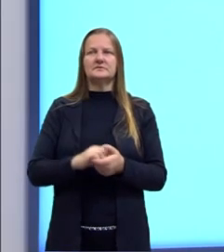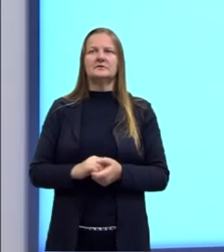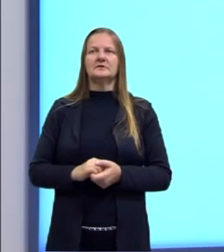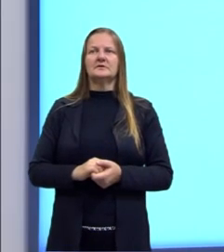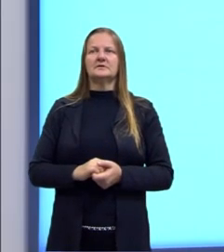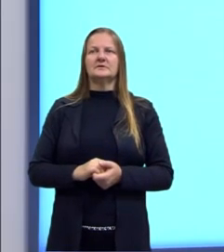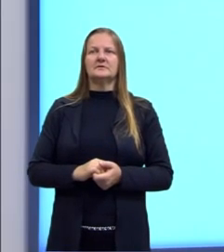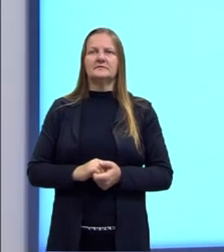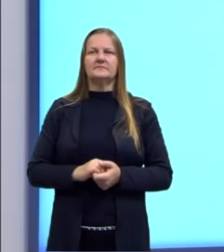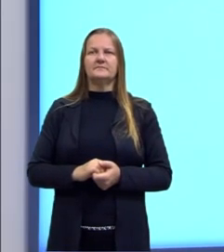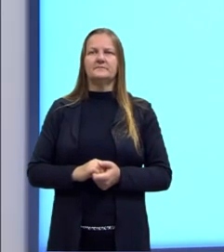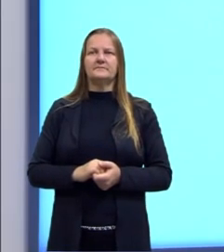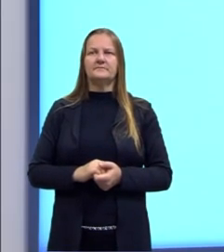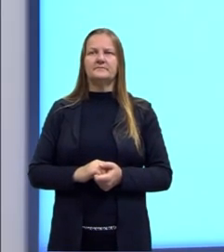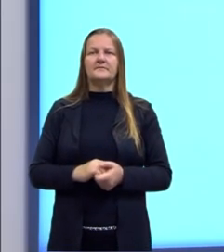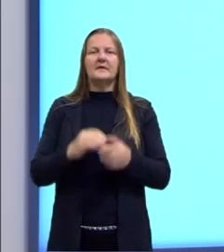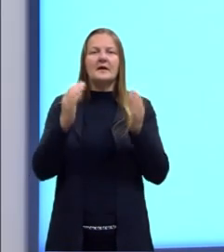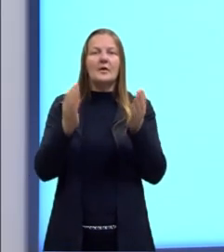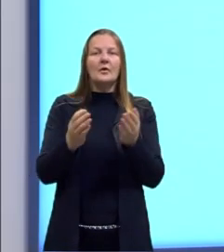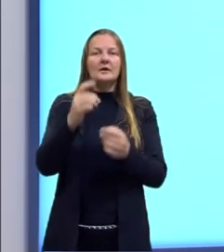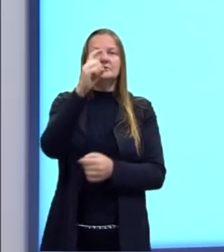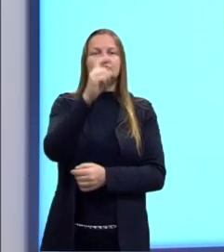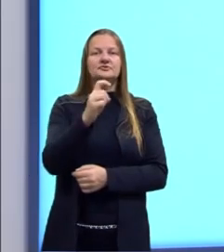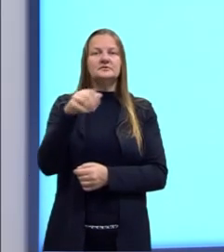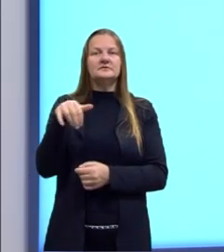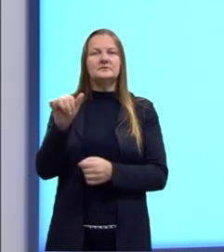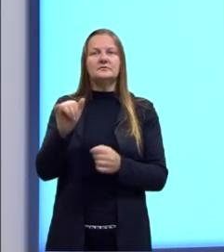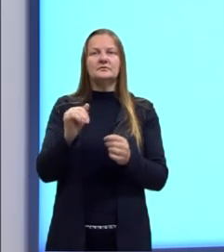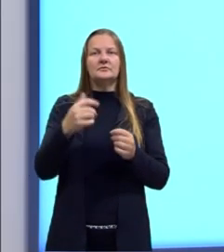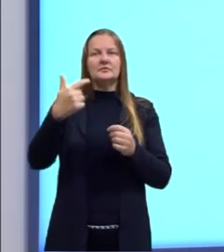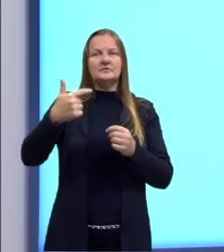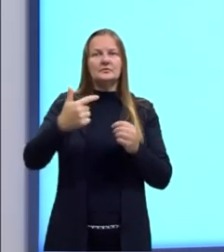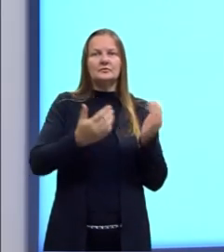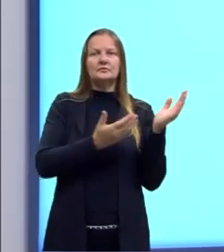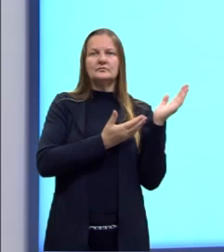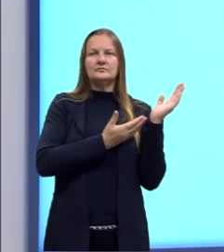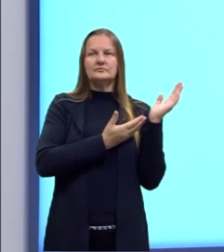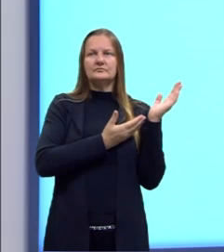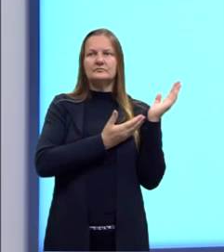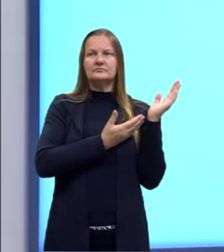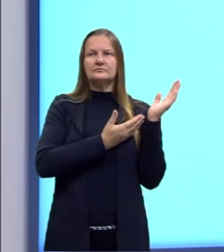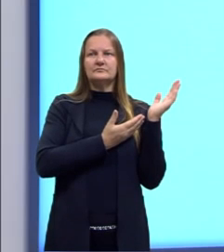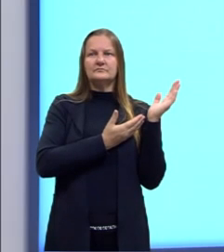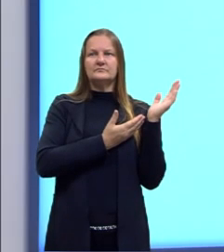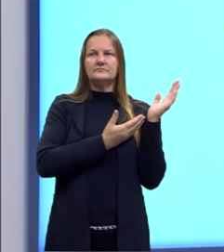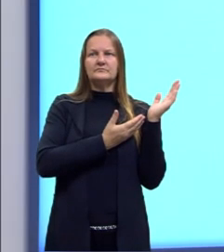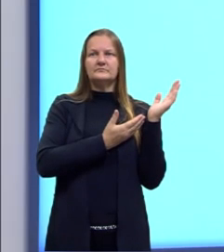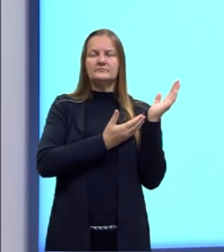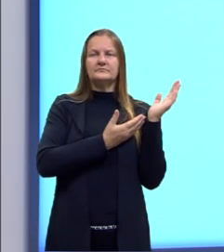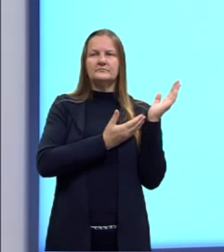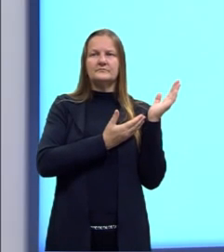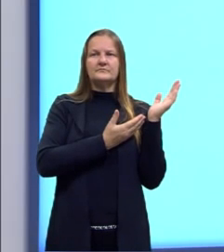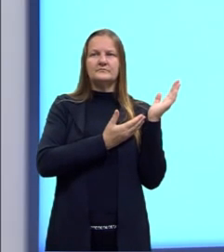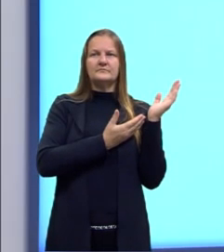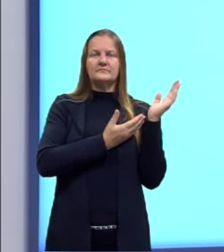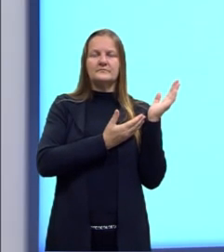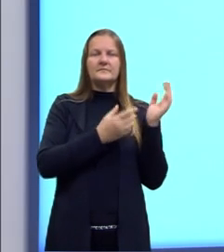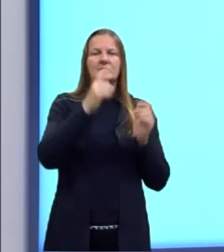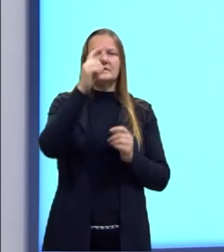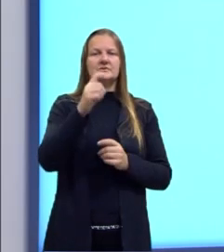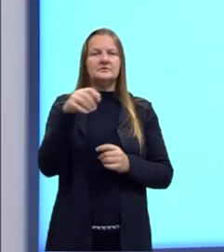como vimos anteriormente e aqui cromossomos sexuais paternos né do indivíduo aqui é o